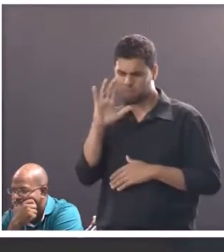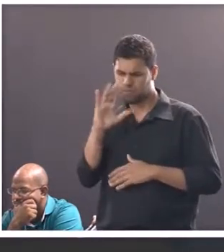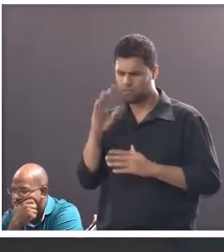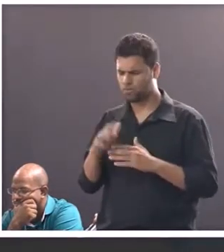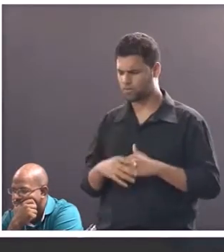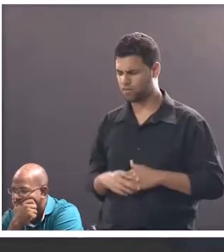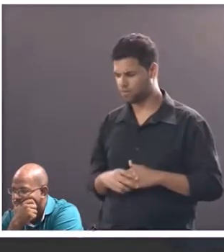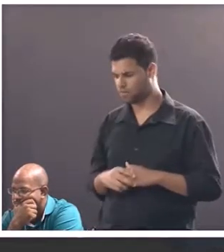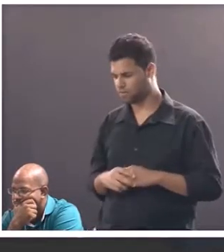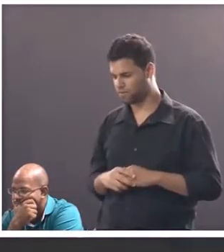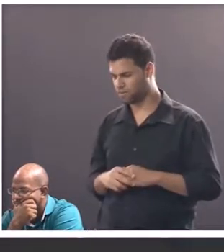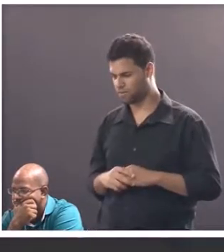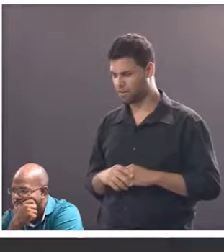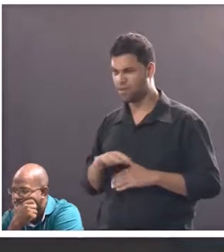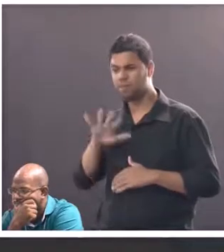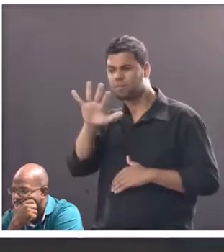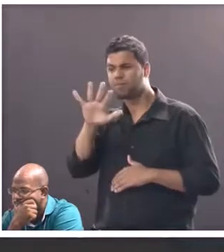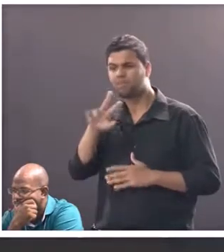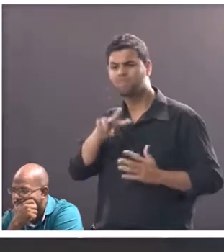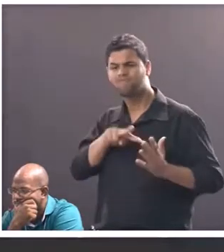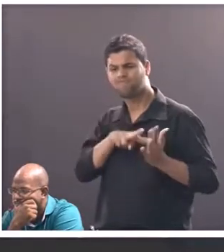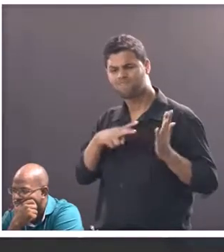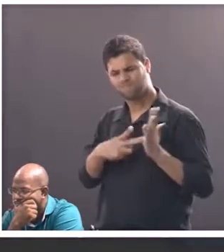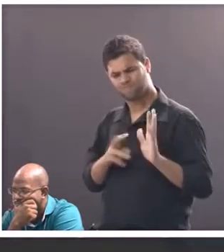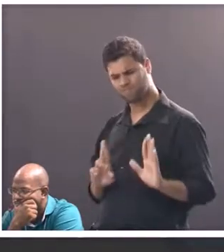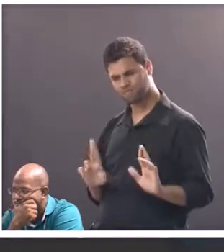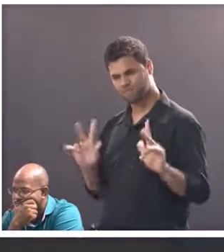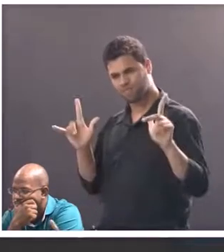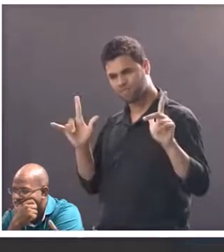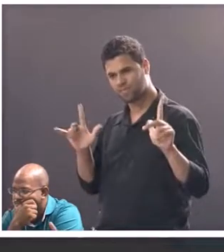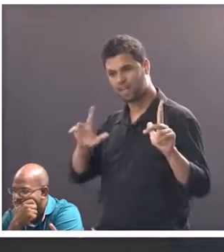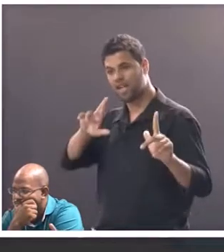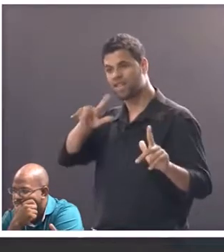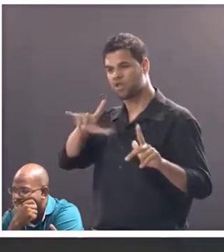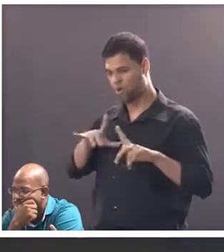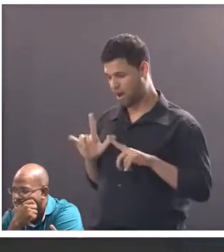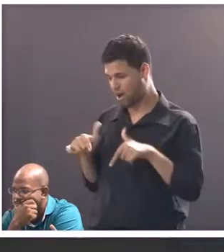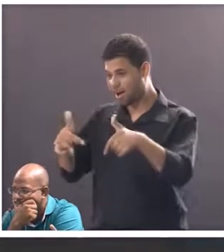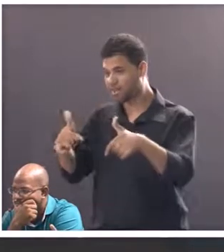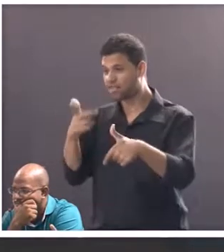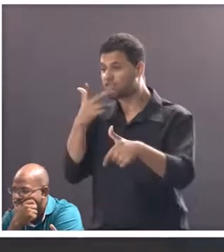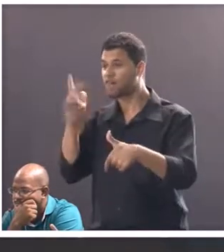tá? Mas esse rápido que eu estou dizendo não é da ação.